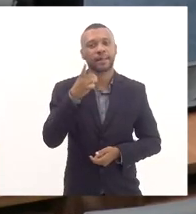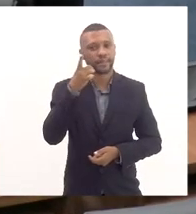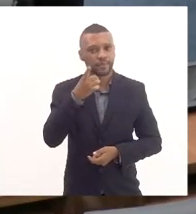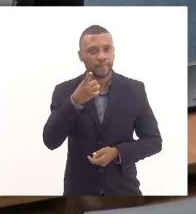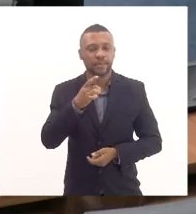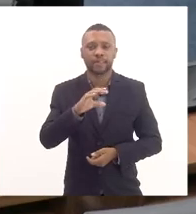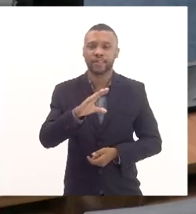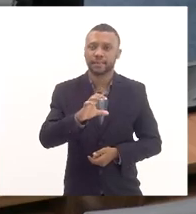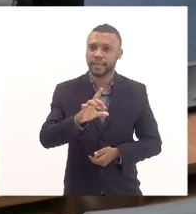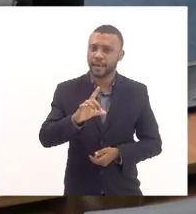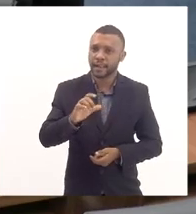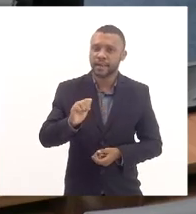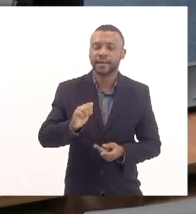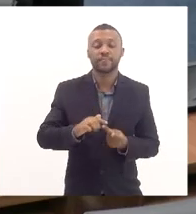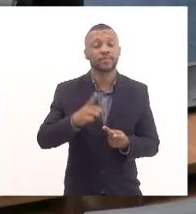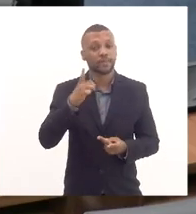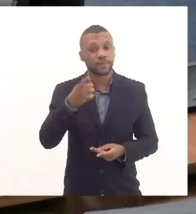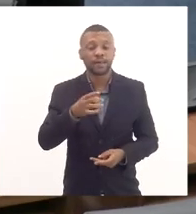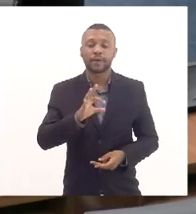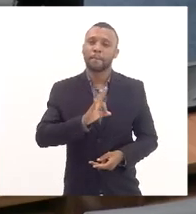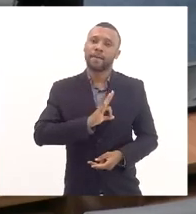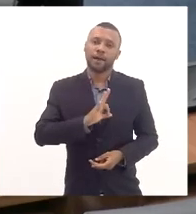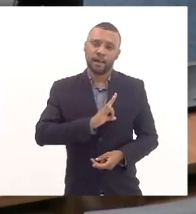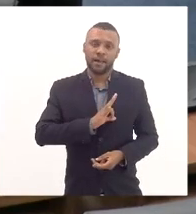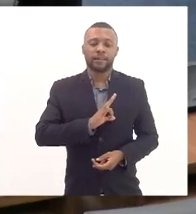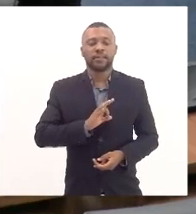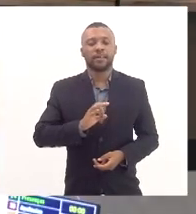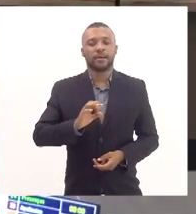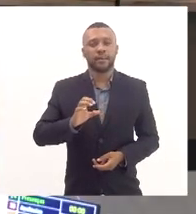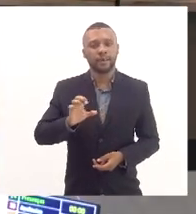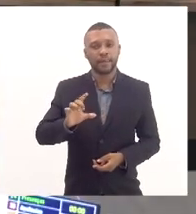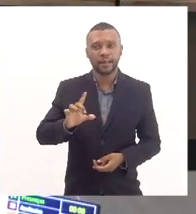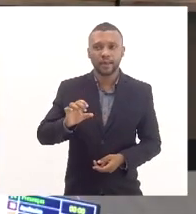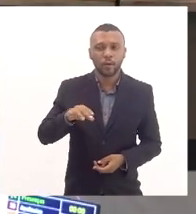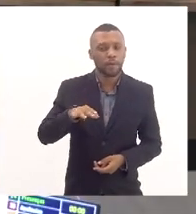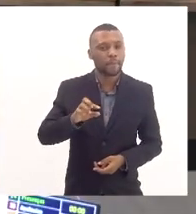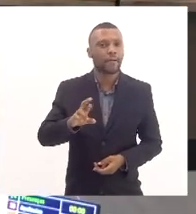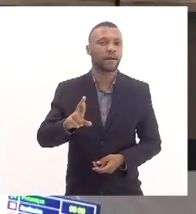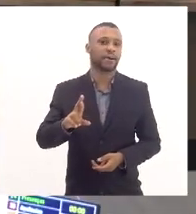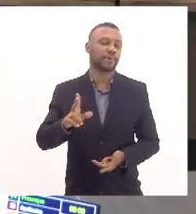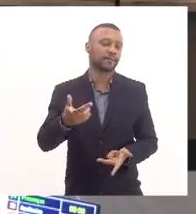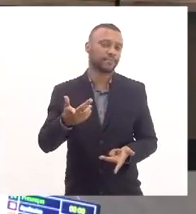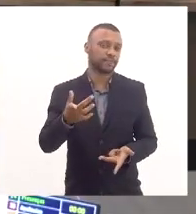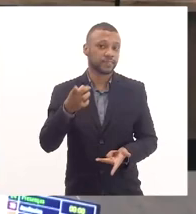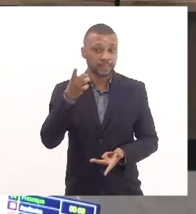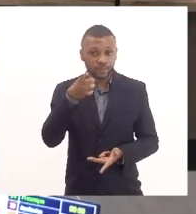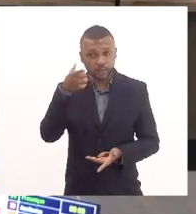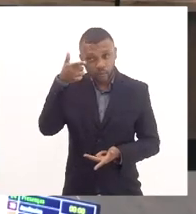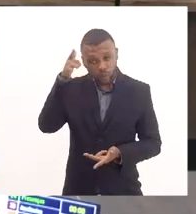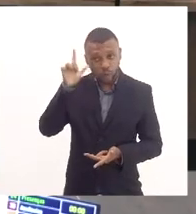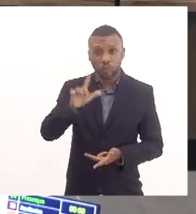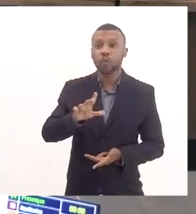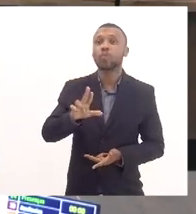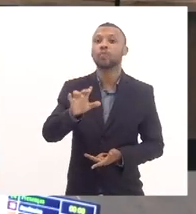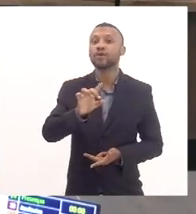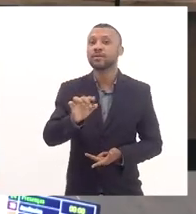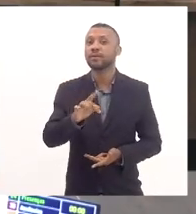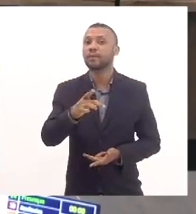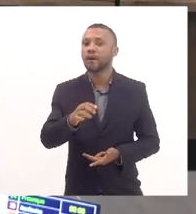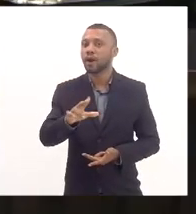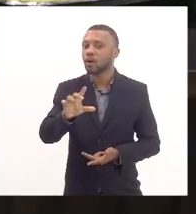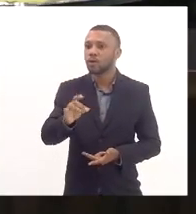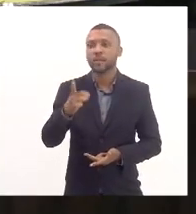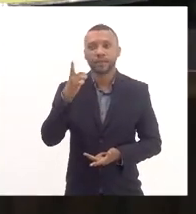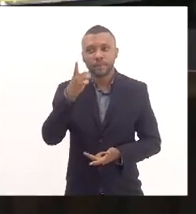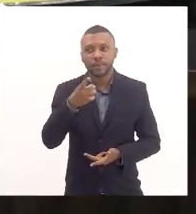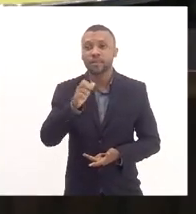deputada Marta Deputado Aliomar deputado o Luiz Paulo Estado